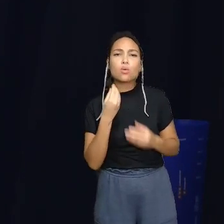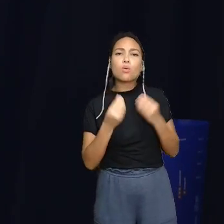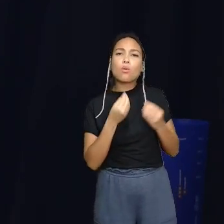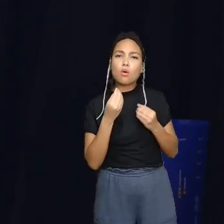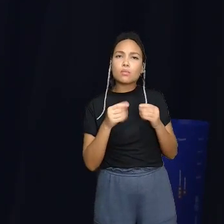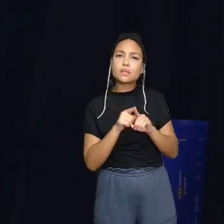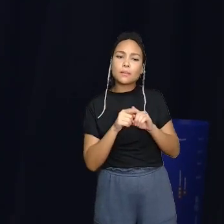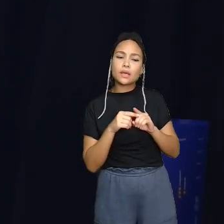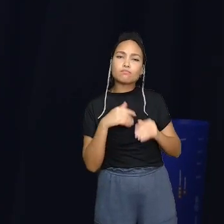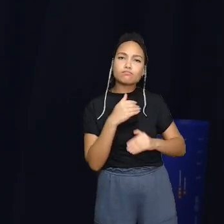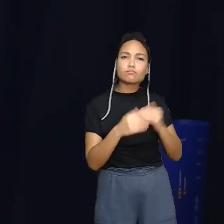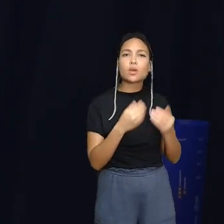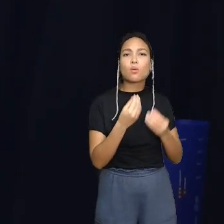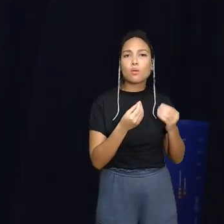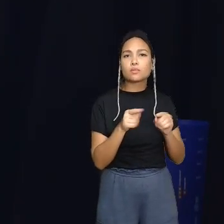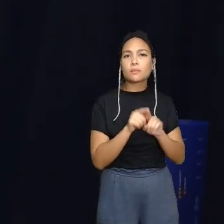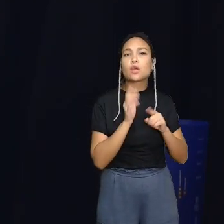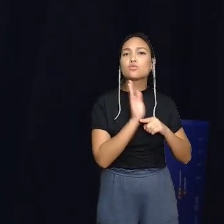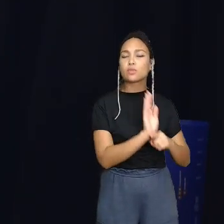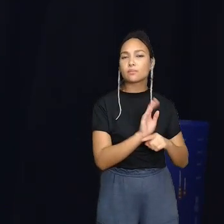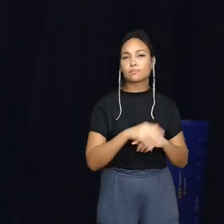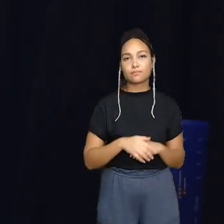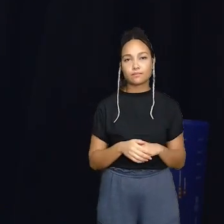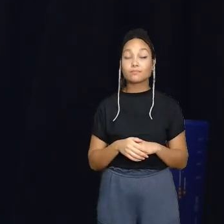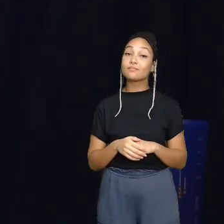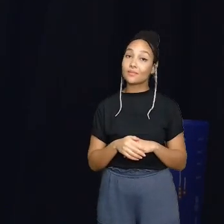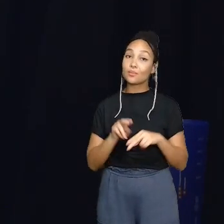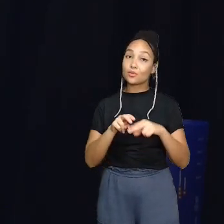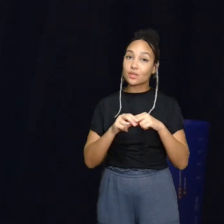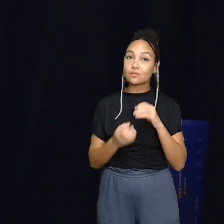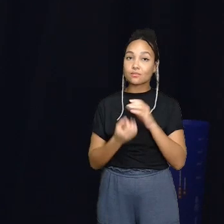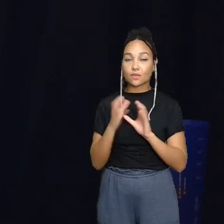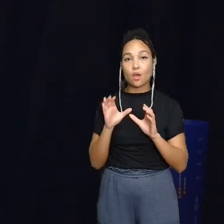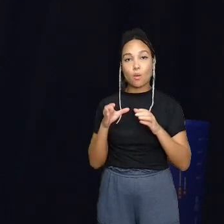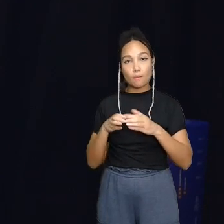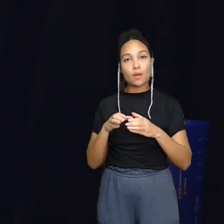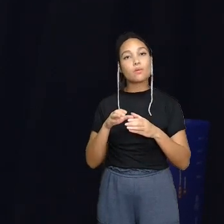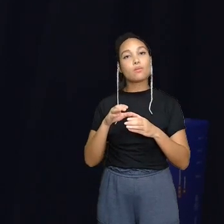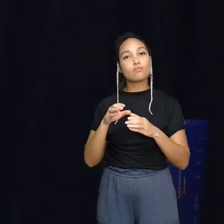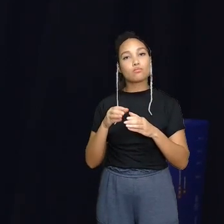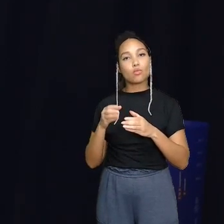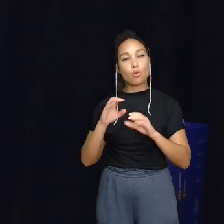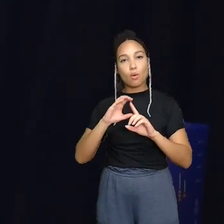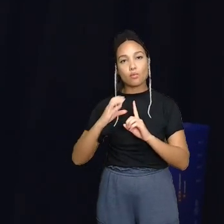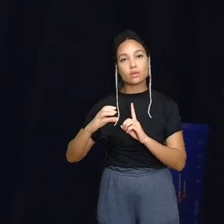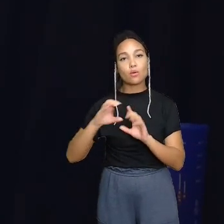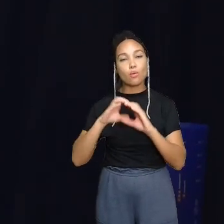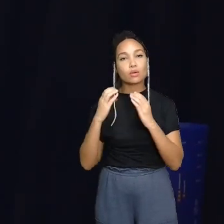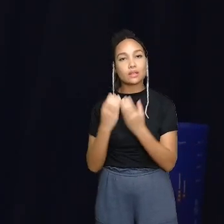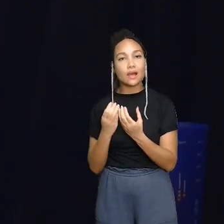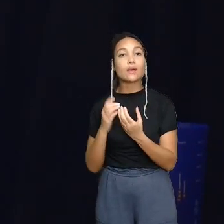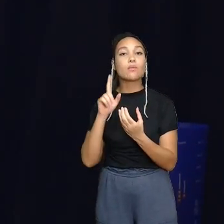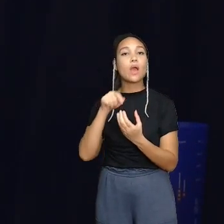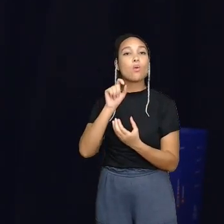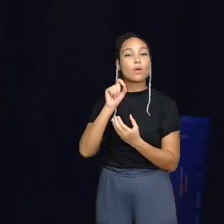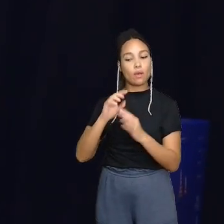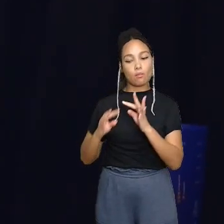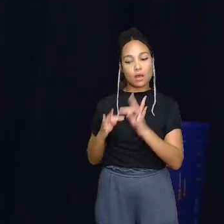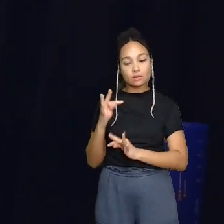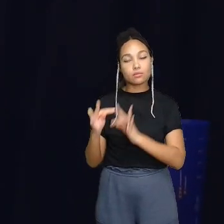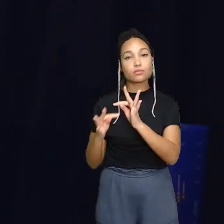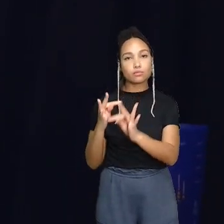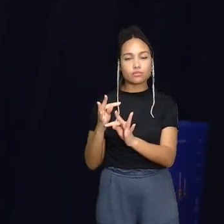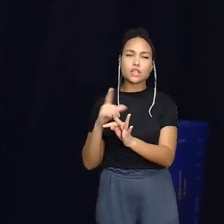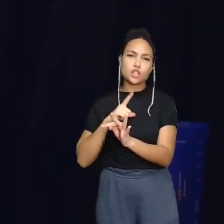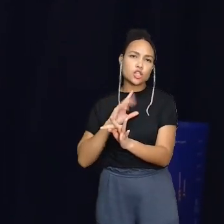processo. Com isso, surgiu a ideia do Banco Comunitário ICOM. Os bancos comunitários, na verdade, é uma tecnologia que existe